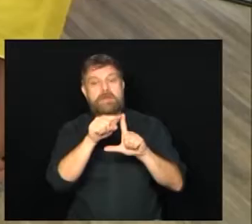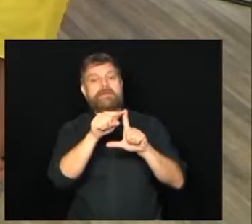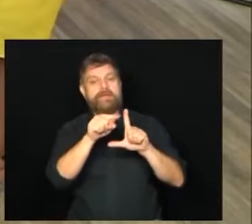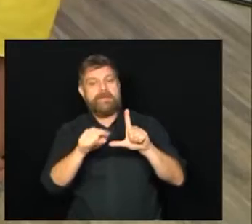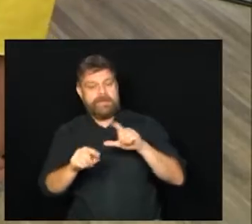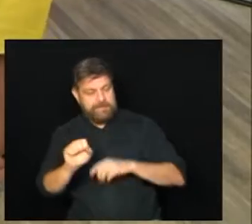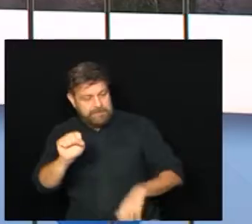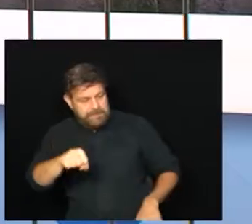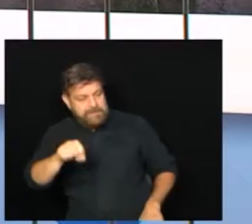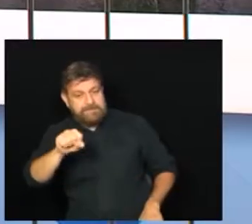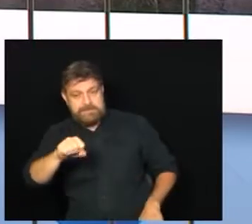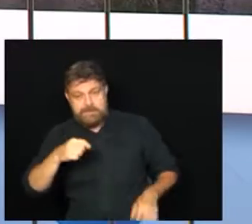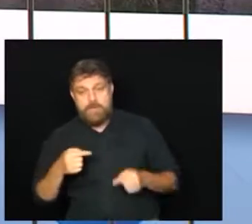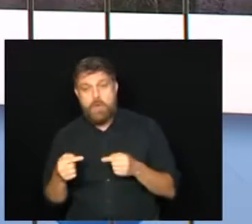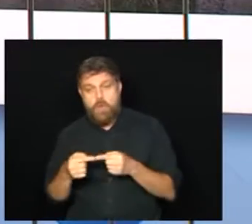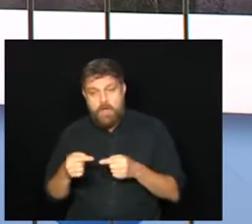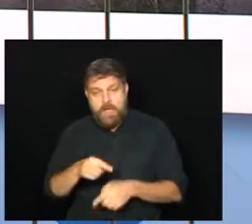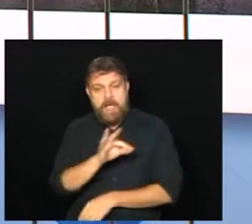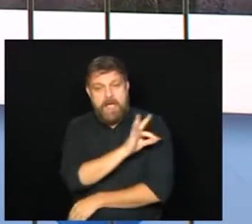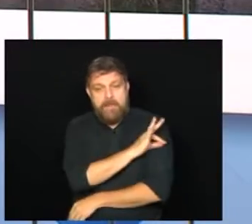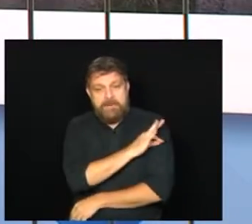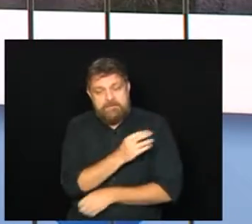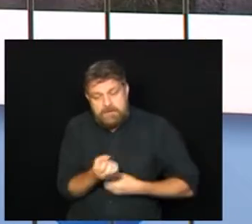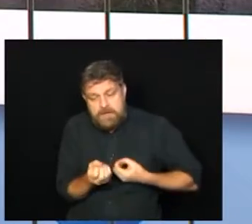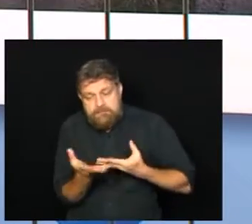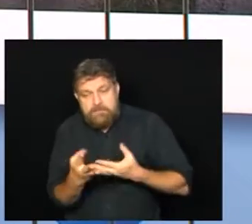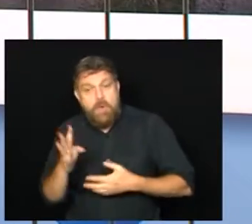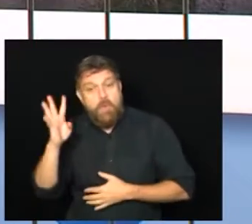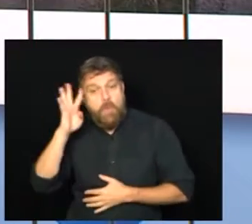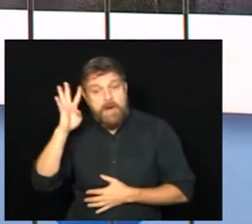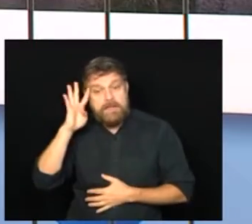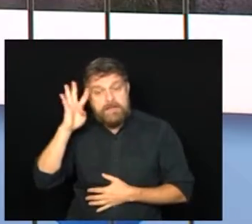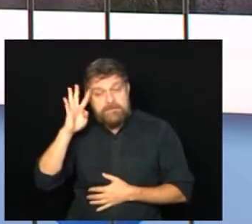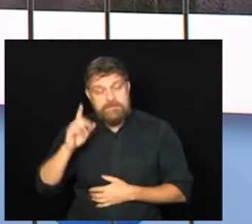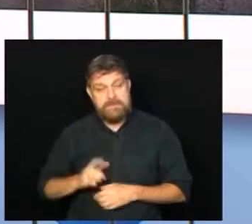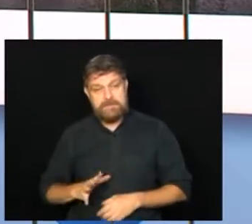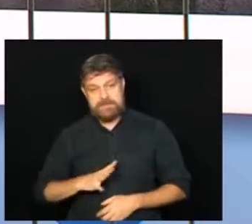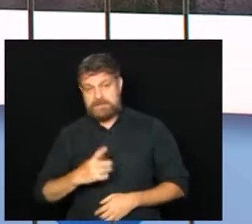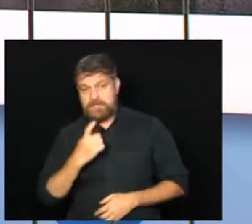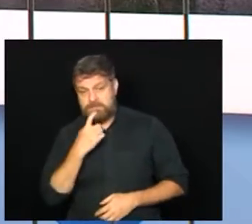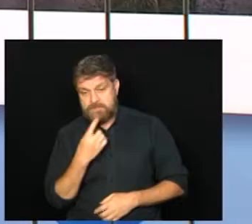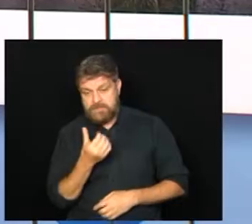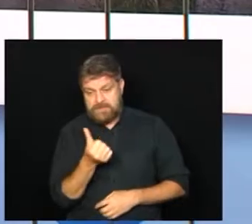uma queda. E de acordo com a Prefeitura, nesta quarta-feira, Campinas tinha